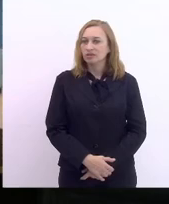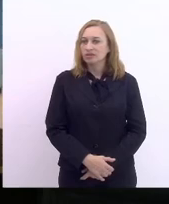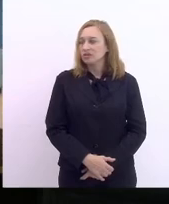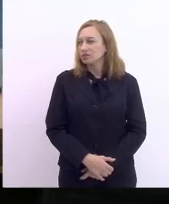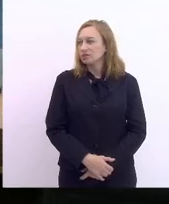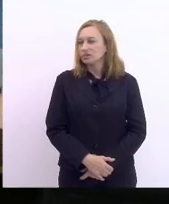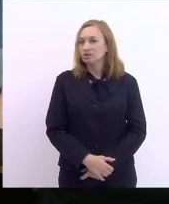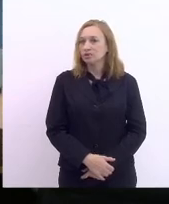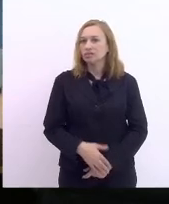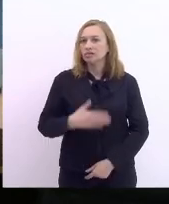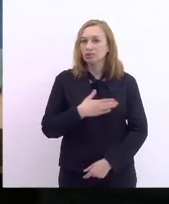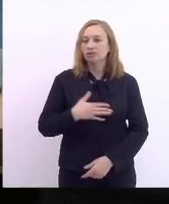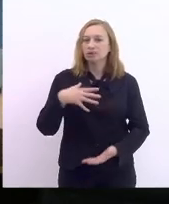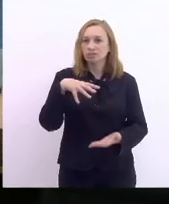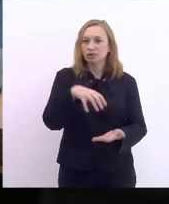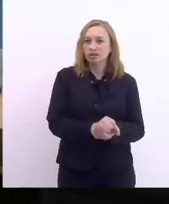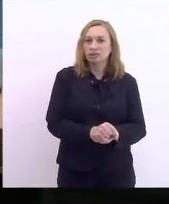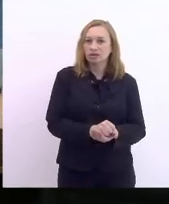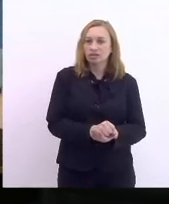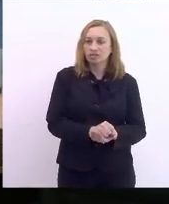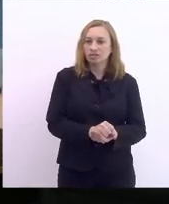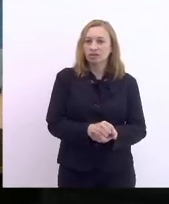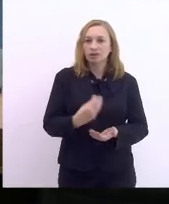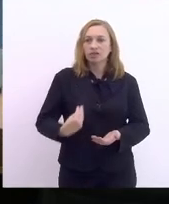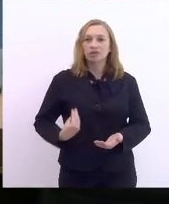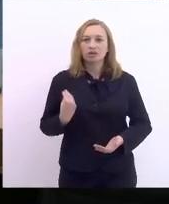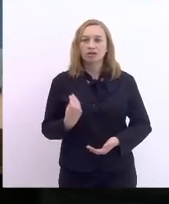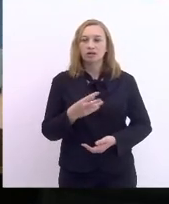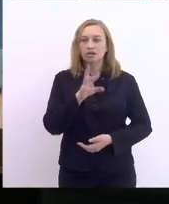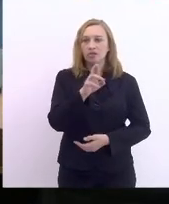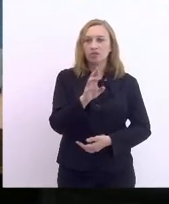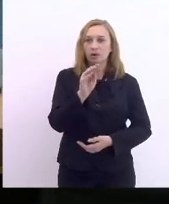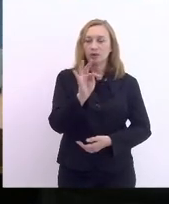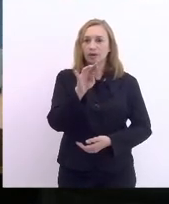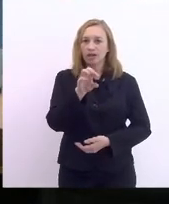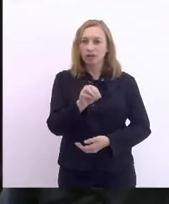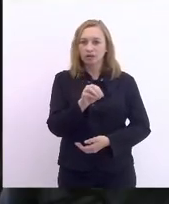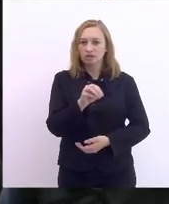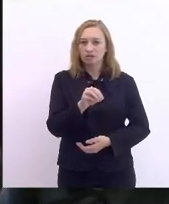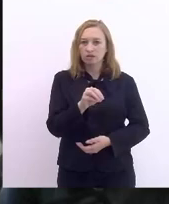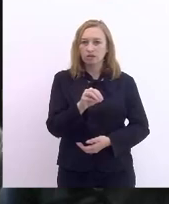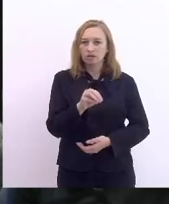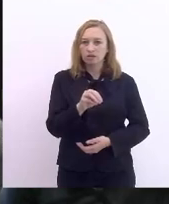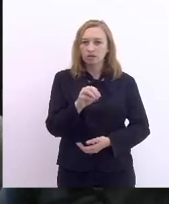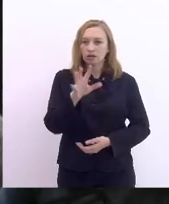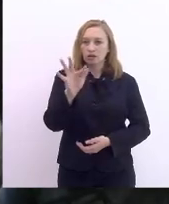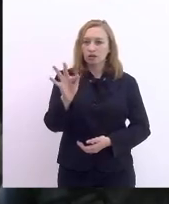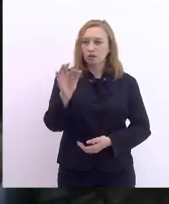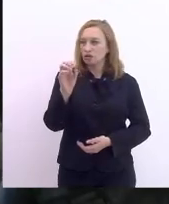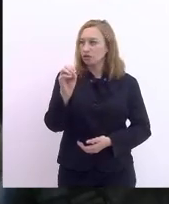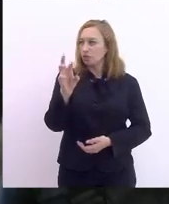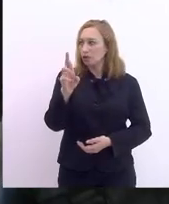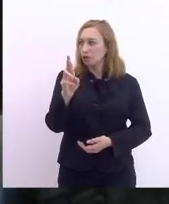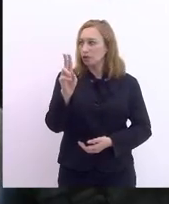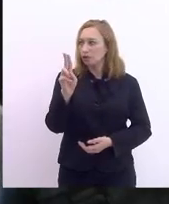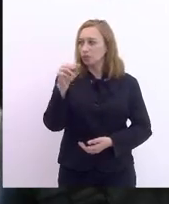Olá gostaríamos de registrar o a presença do senhor Roberto Willians do fórum